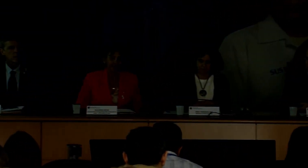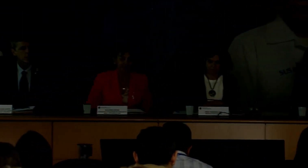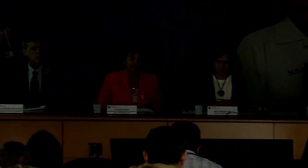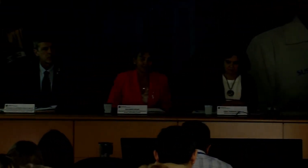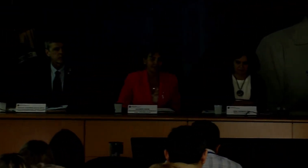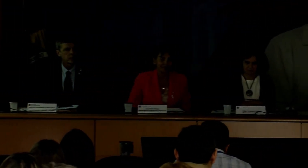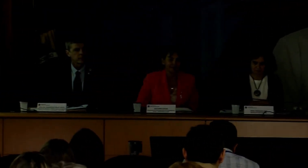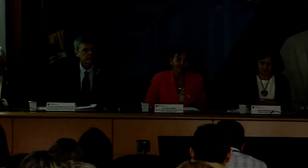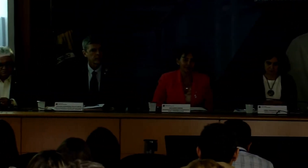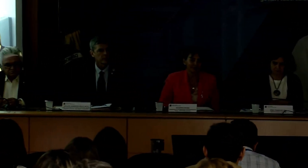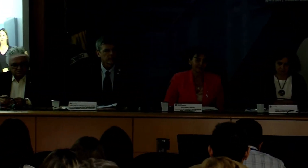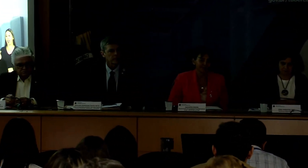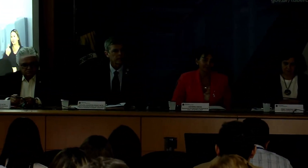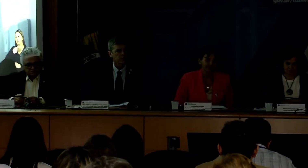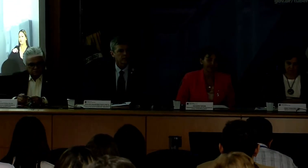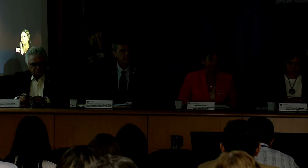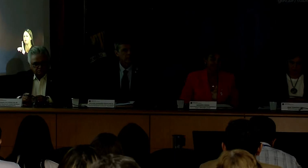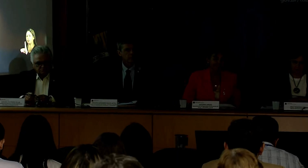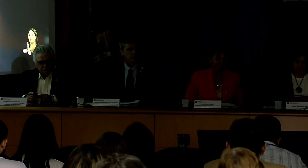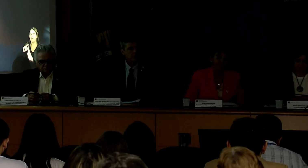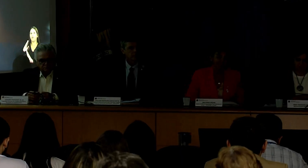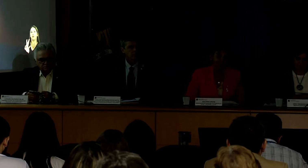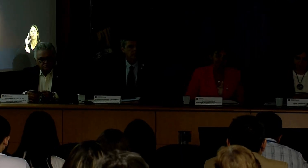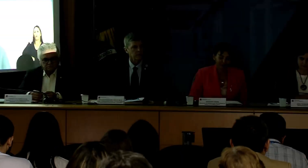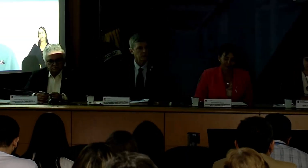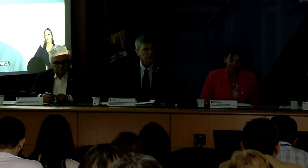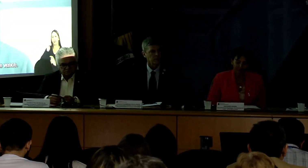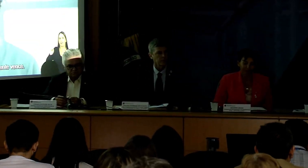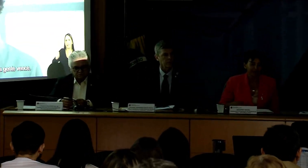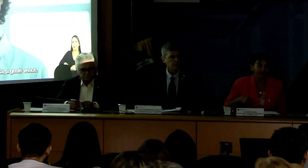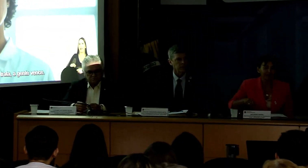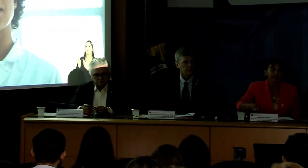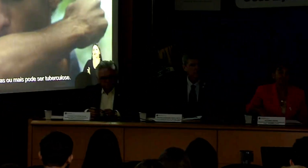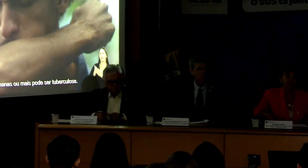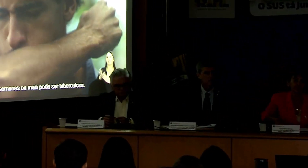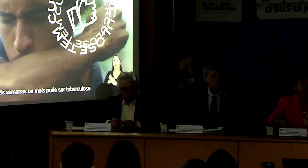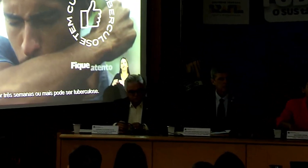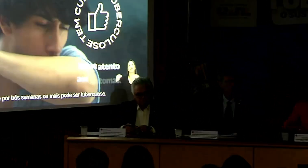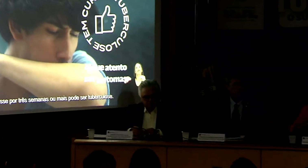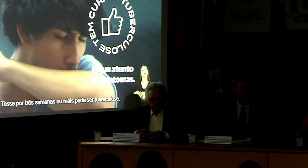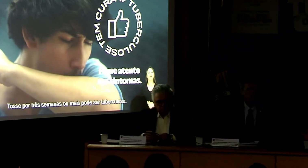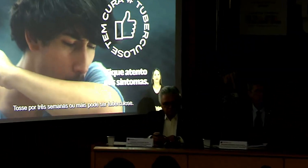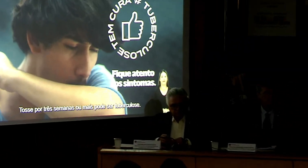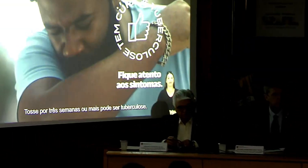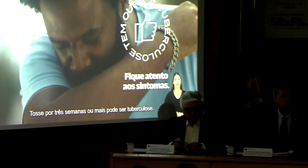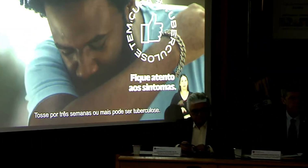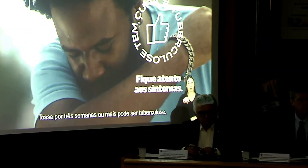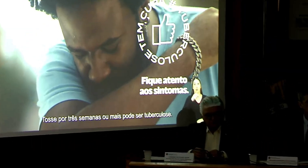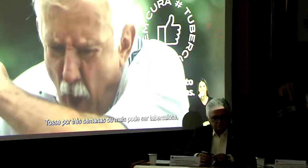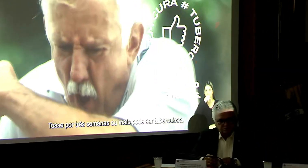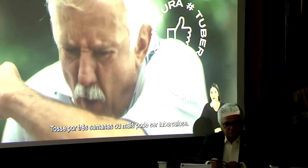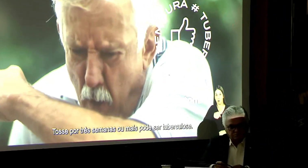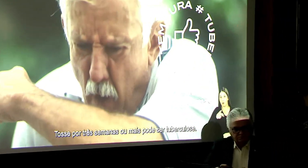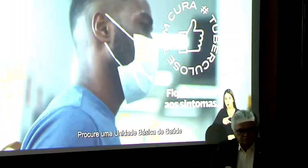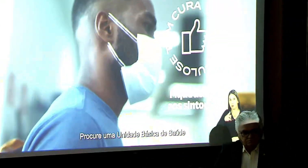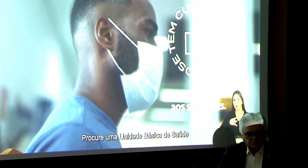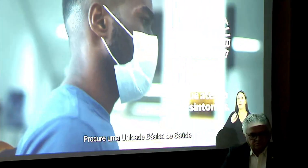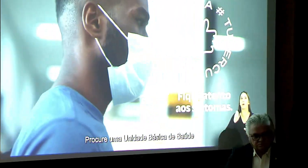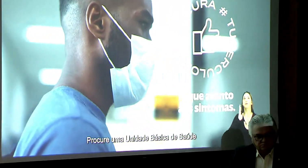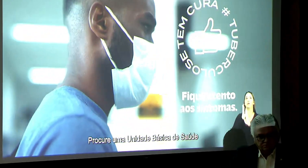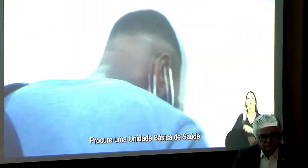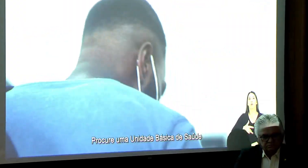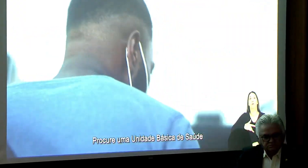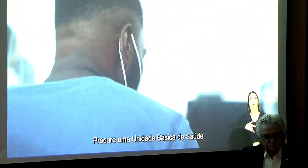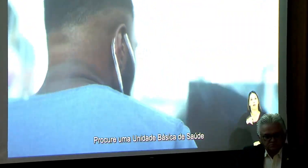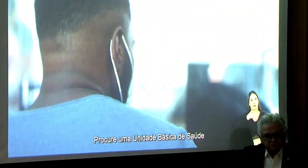a gente faz. A gente testa, a gente trata, a gente vence. Tosse por 3 semanas ou mais pode ser tuberculose. Procure